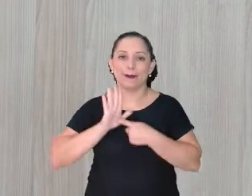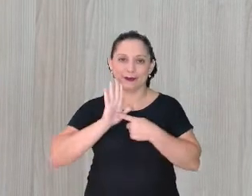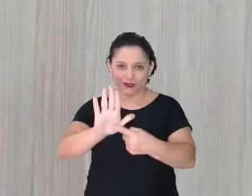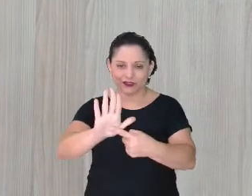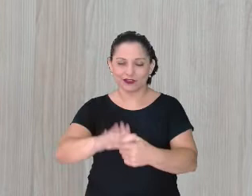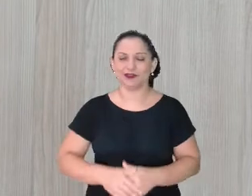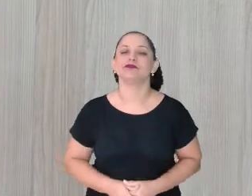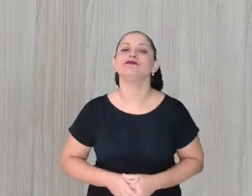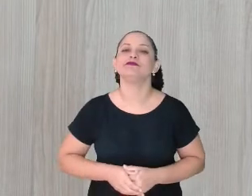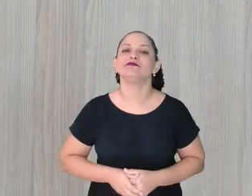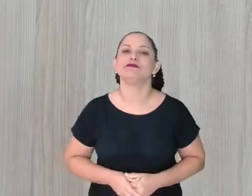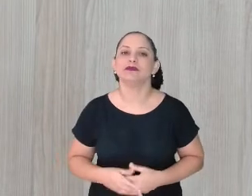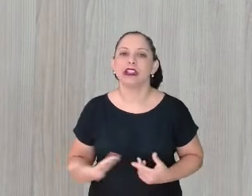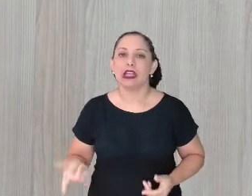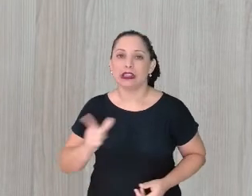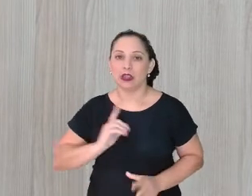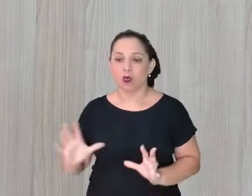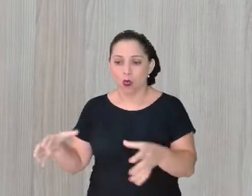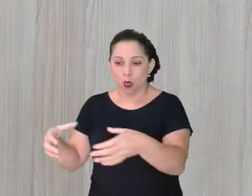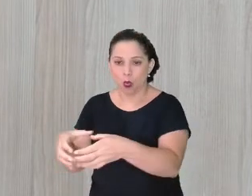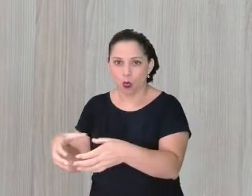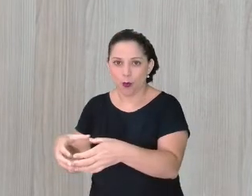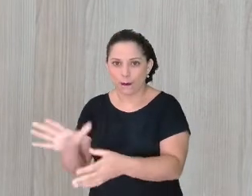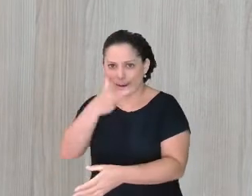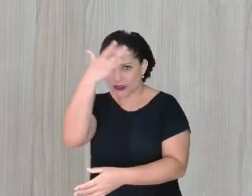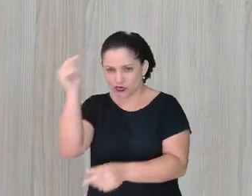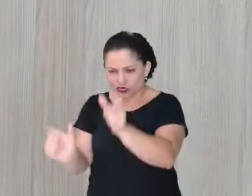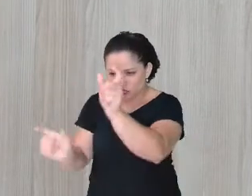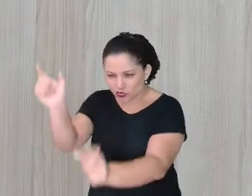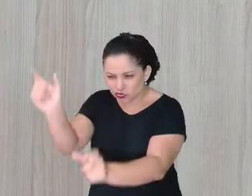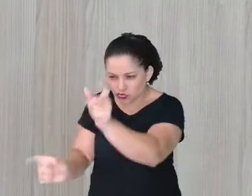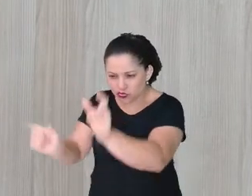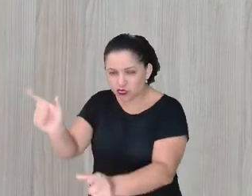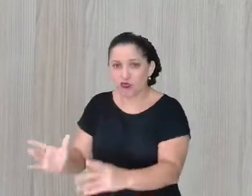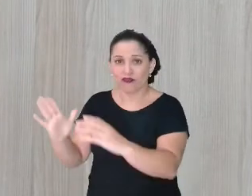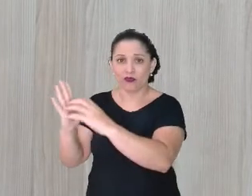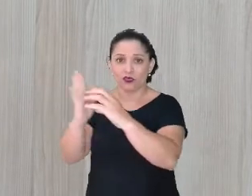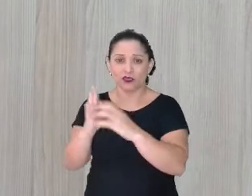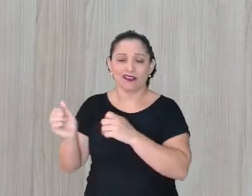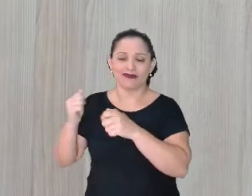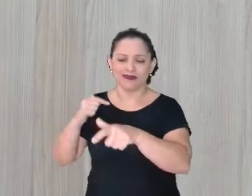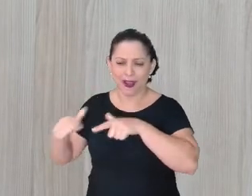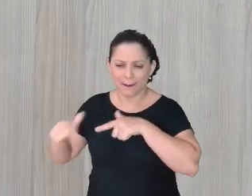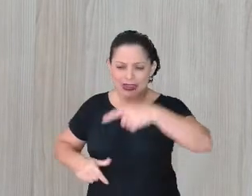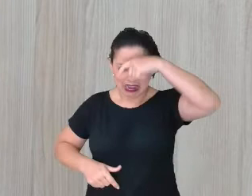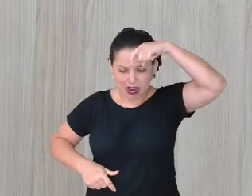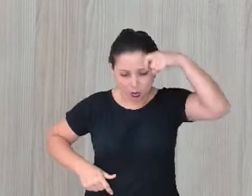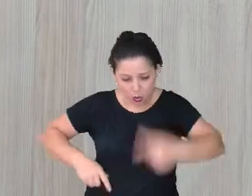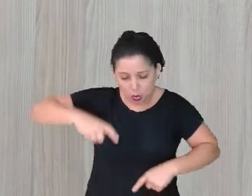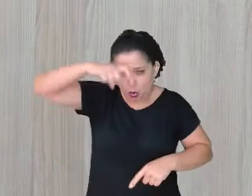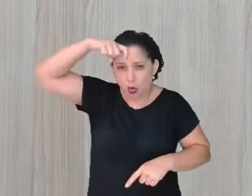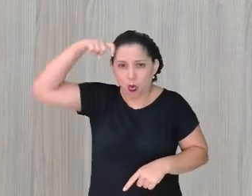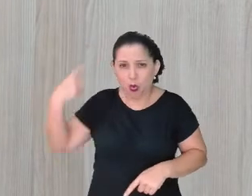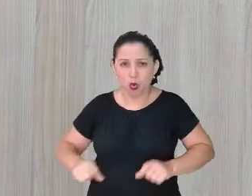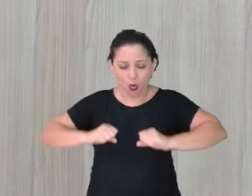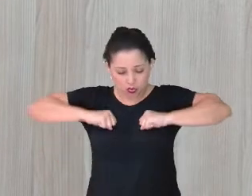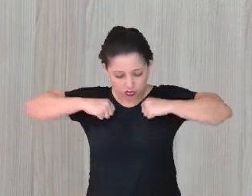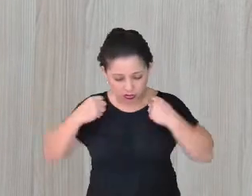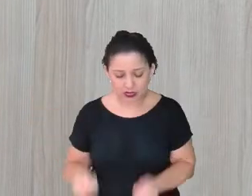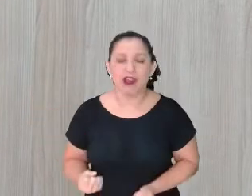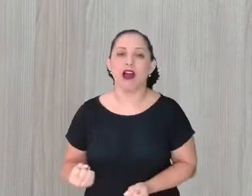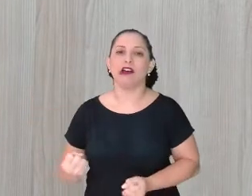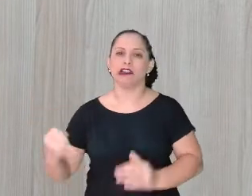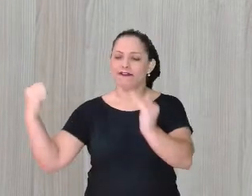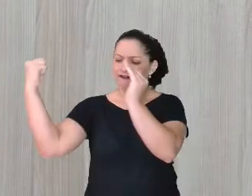né? O proletariado, né, esse trabalhador que joga, né, sua energia, está ali à